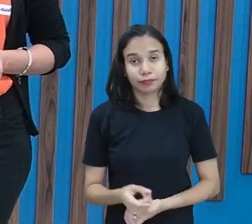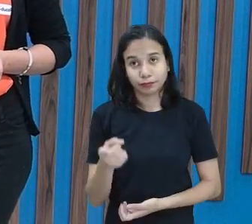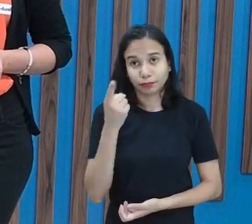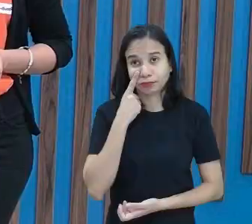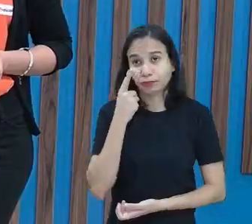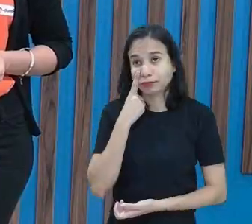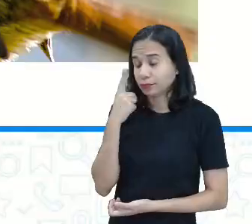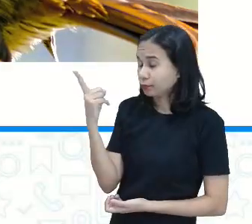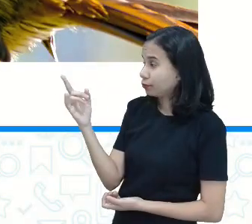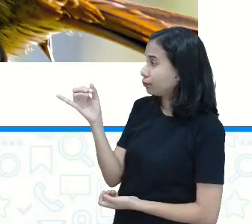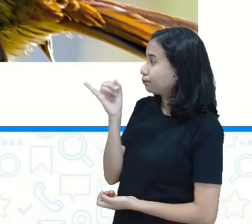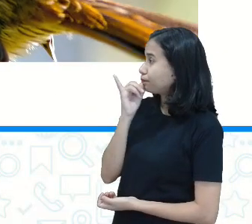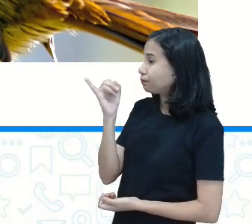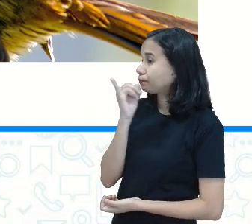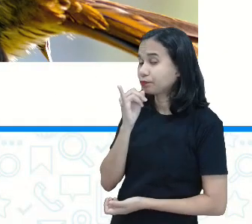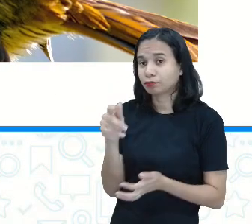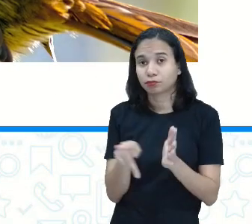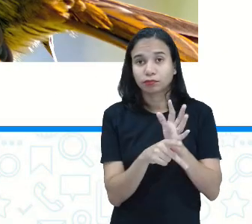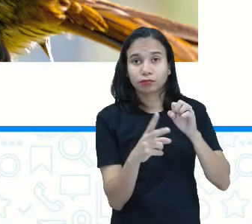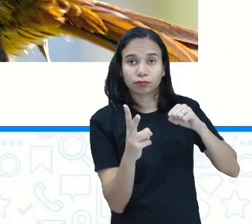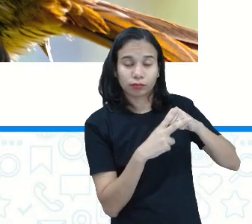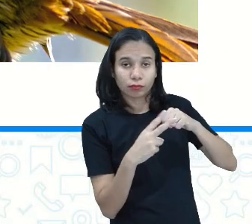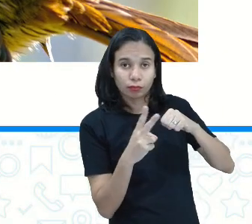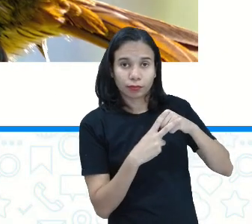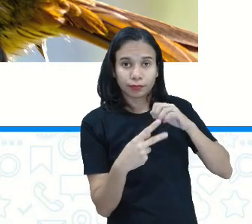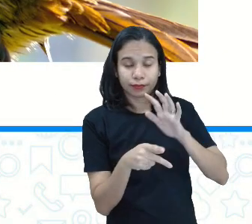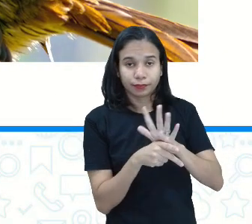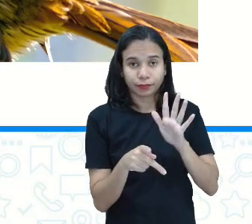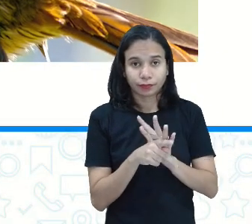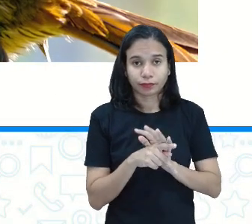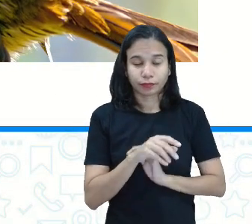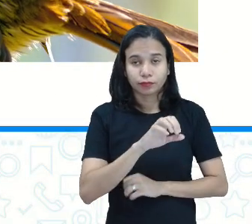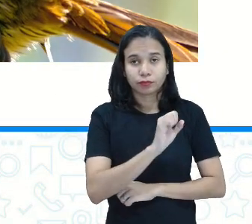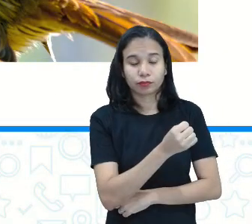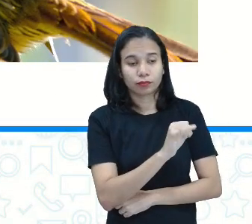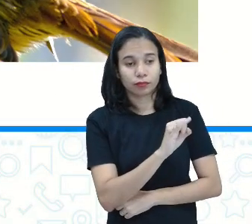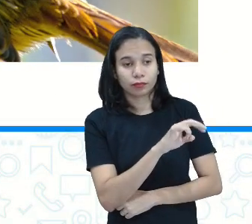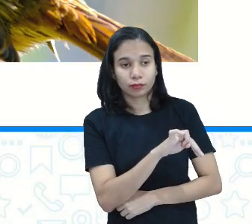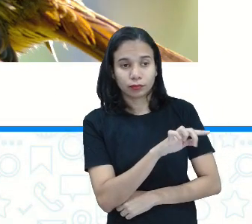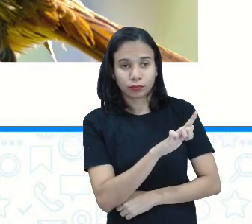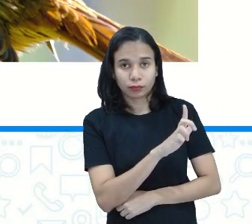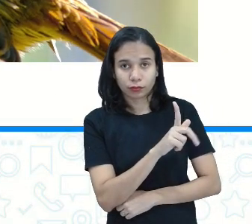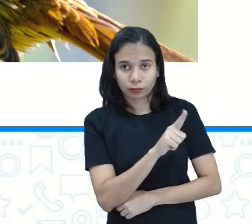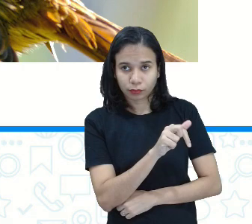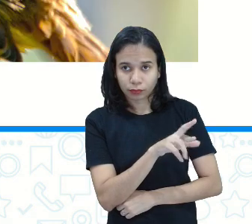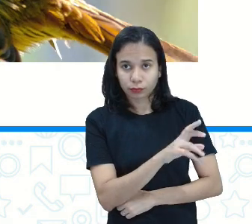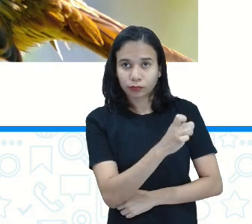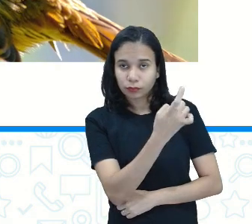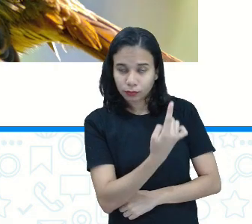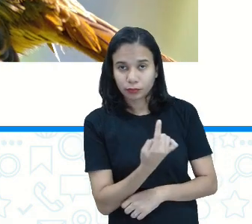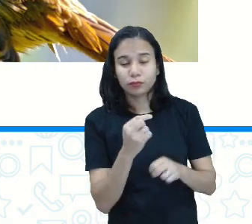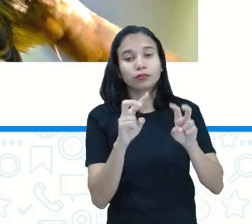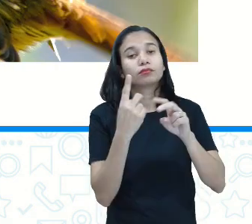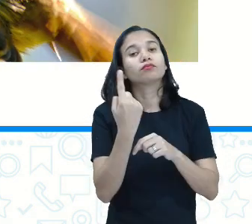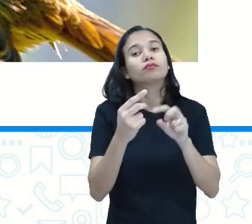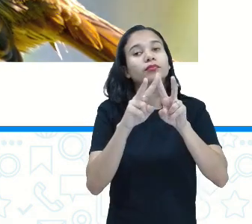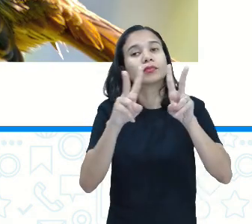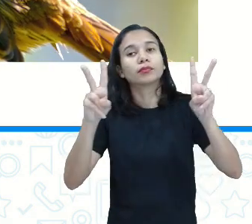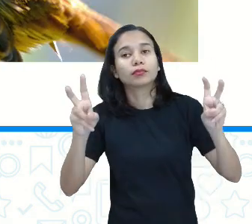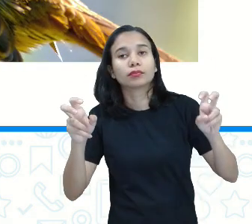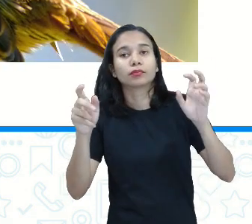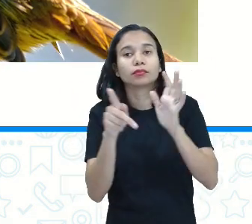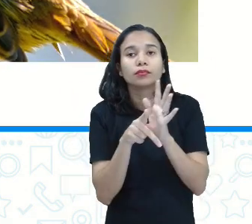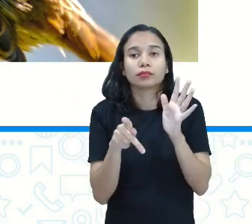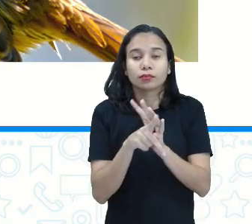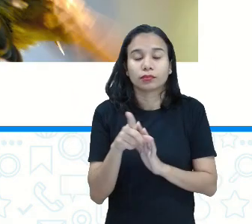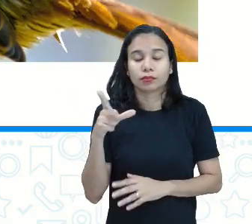Olha aí, exemplos de verbos no singular. Então, eu peguei uma frase e coloquei essa